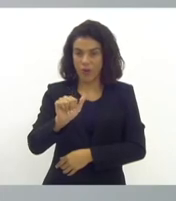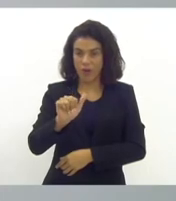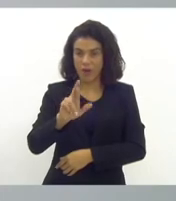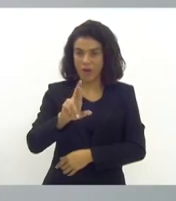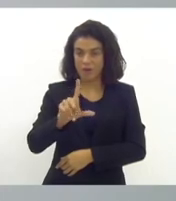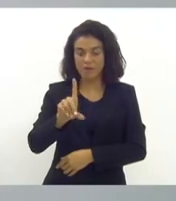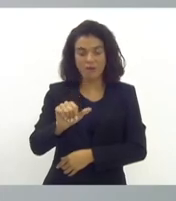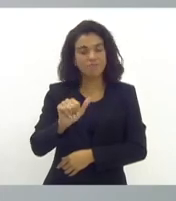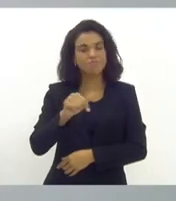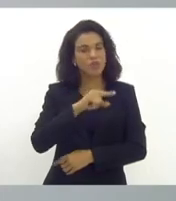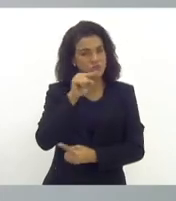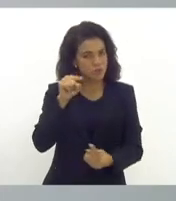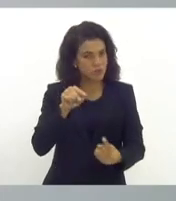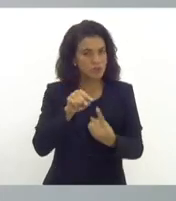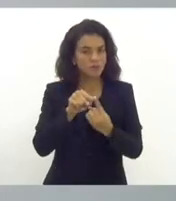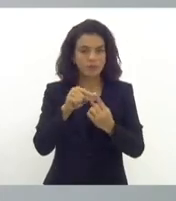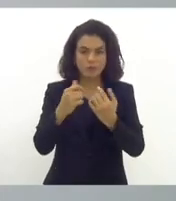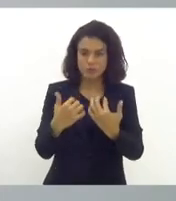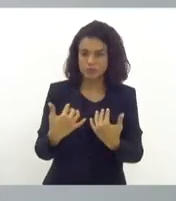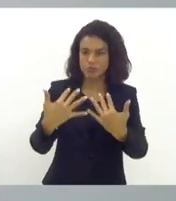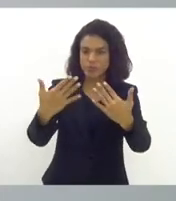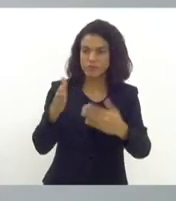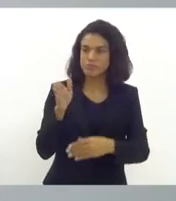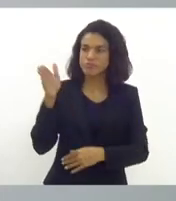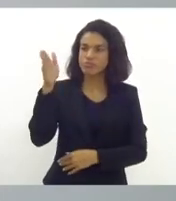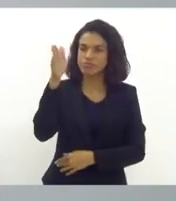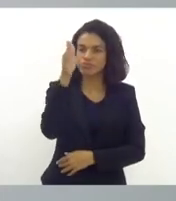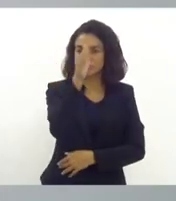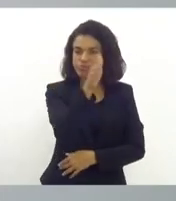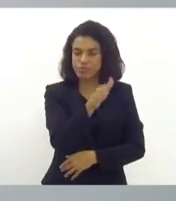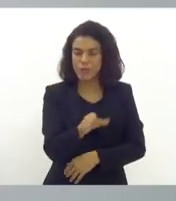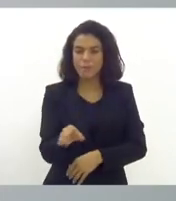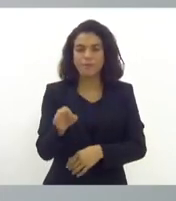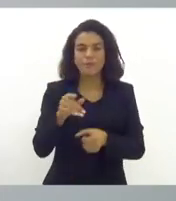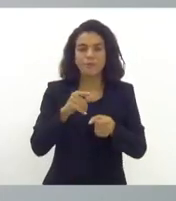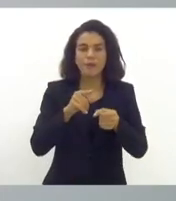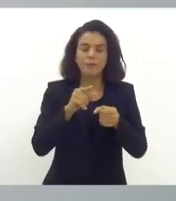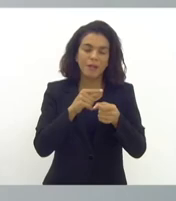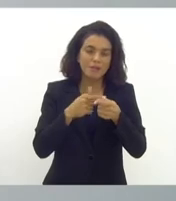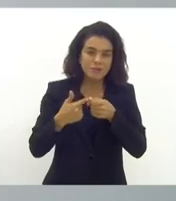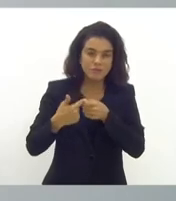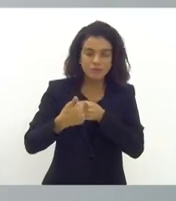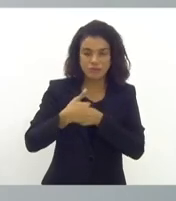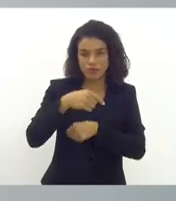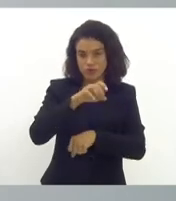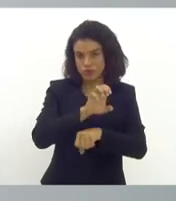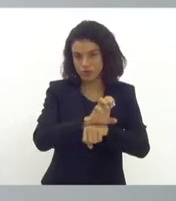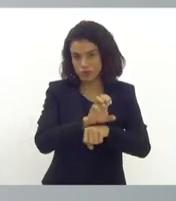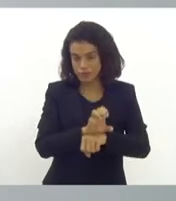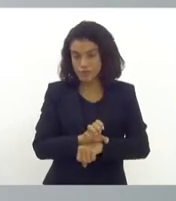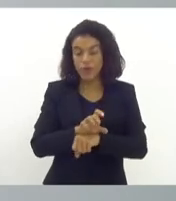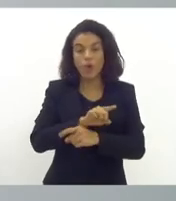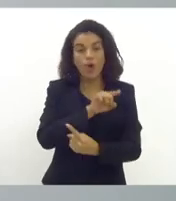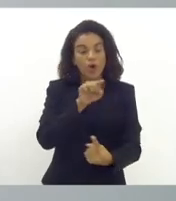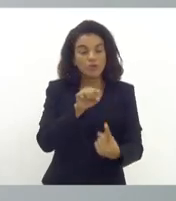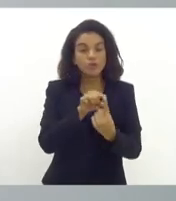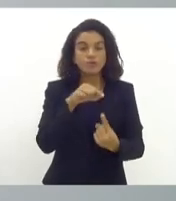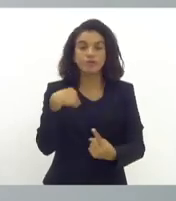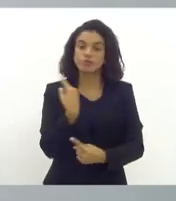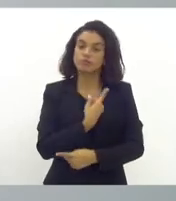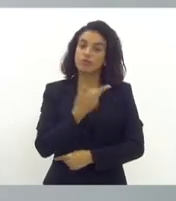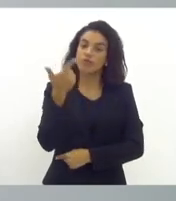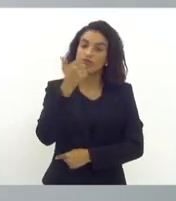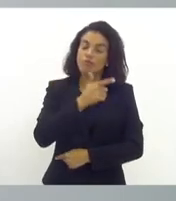audiências pelo Estado todo não só aqui na capital então é um dos maiores objetivos é que a gente consiga